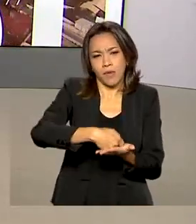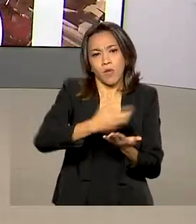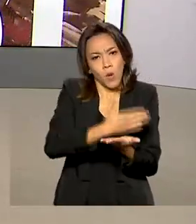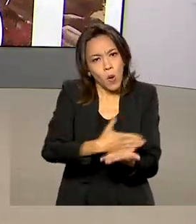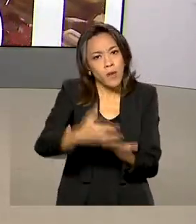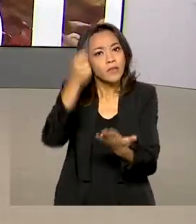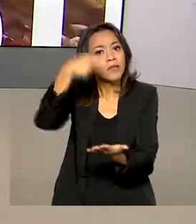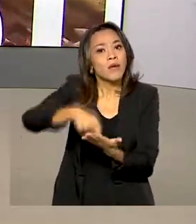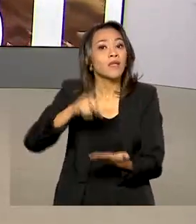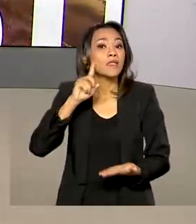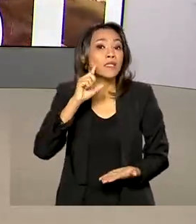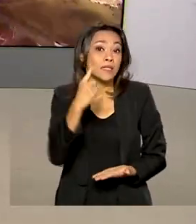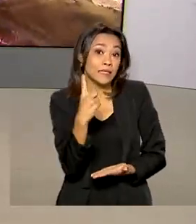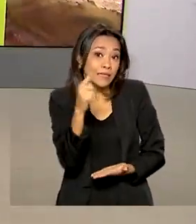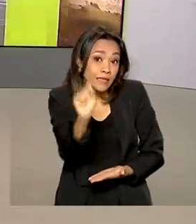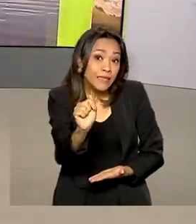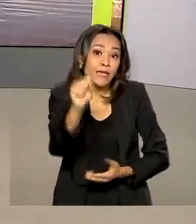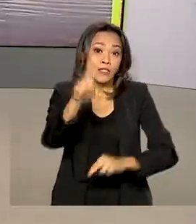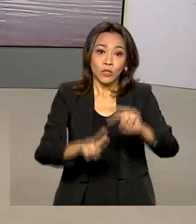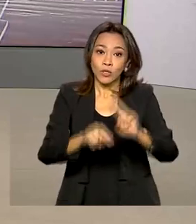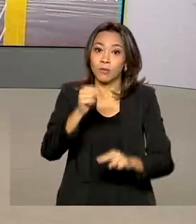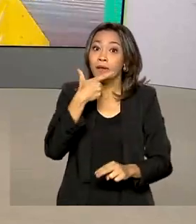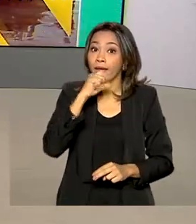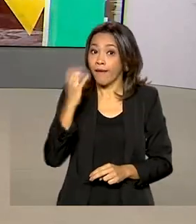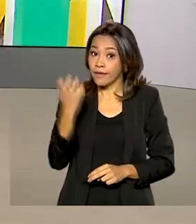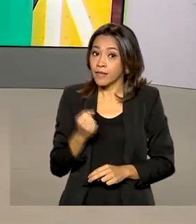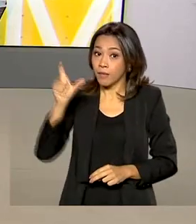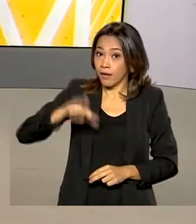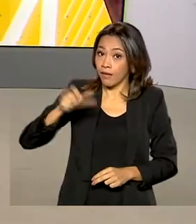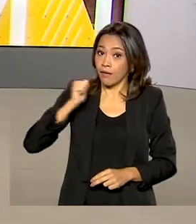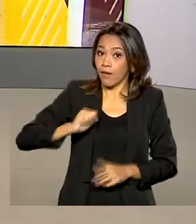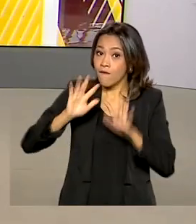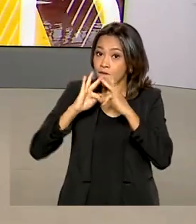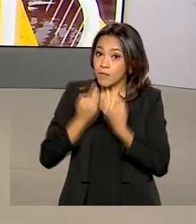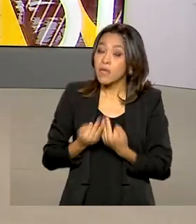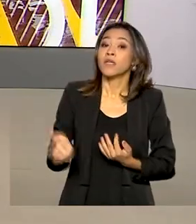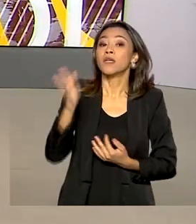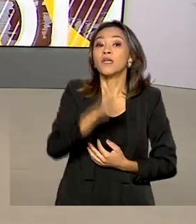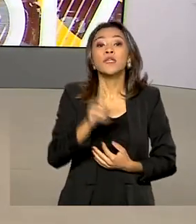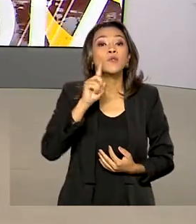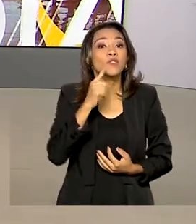paga em 17 de junho para quem recebe o Bolsa Família e no dia 20 para os demais.